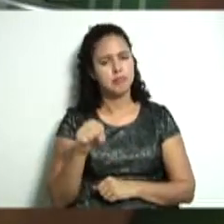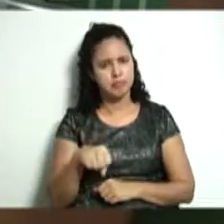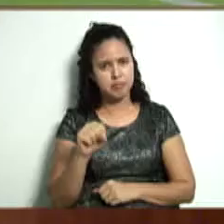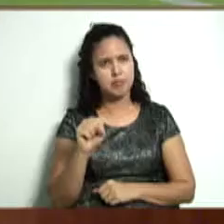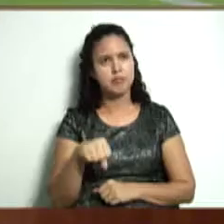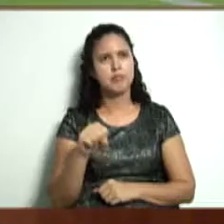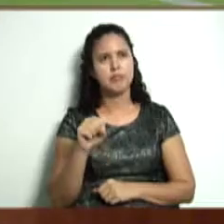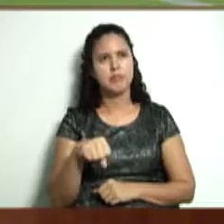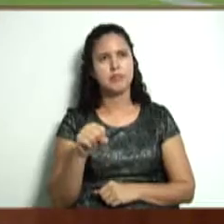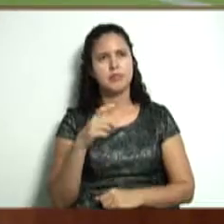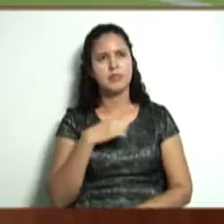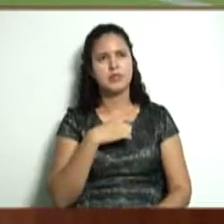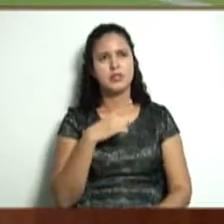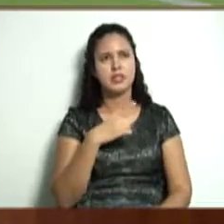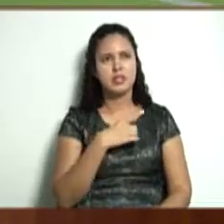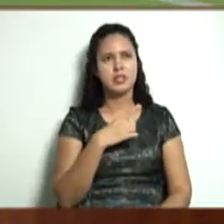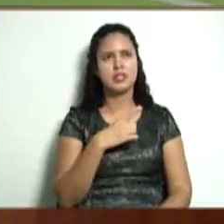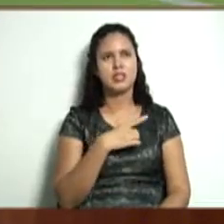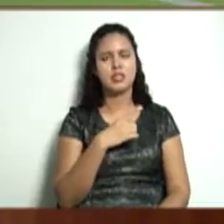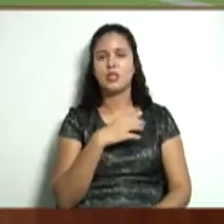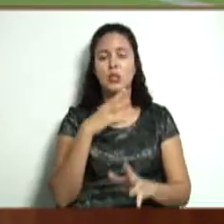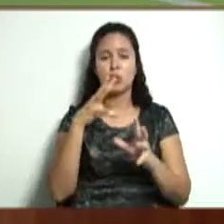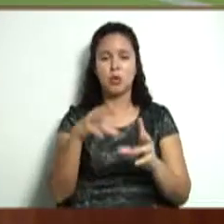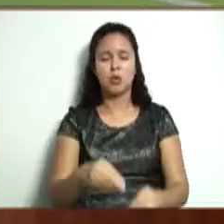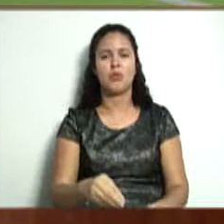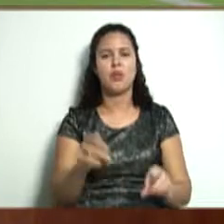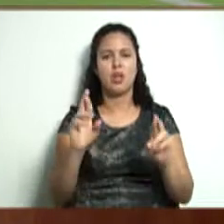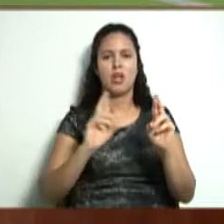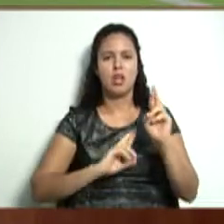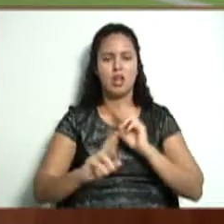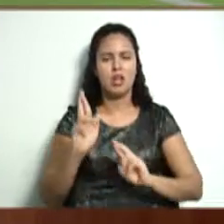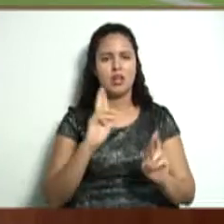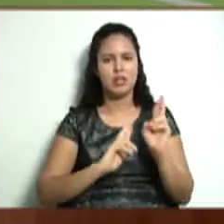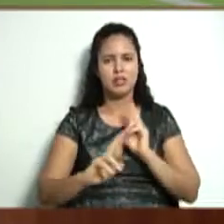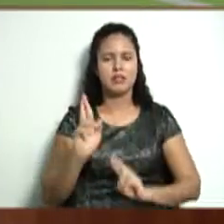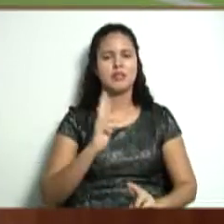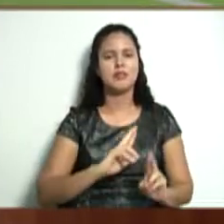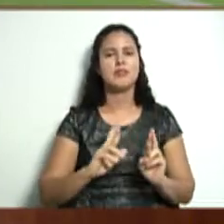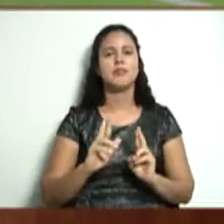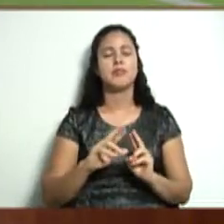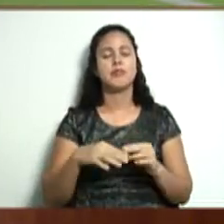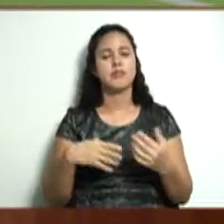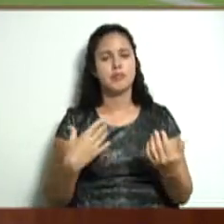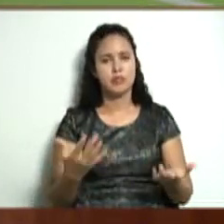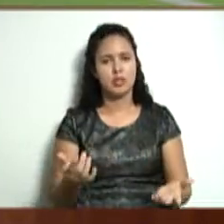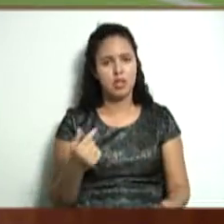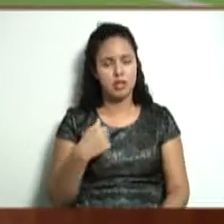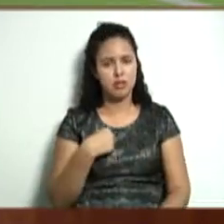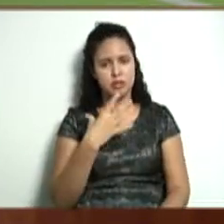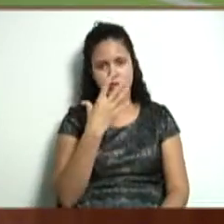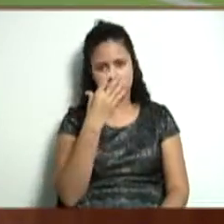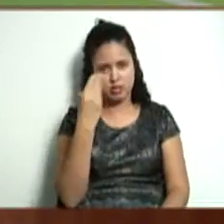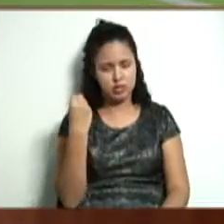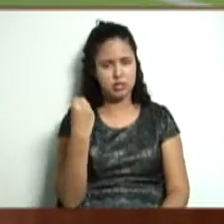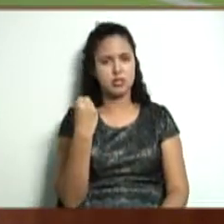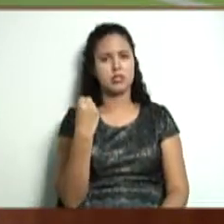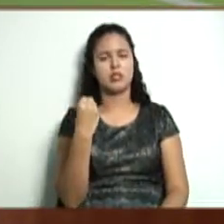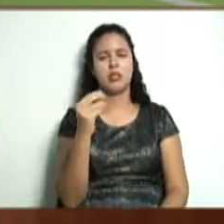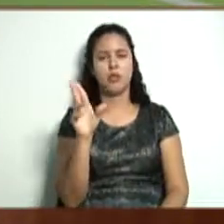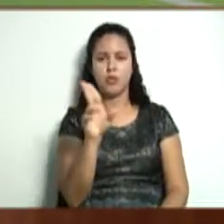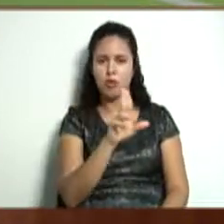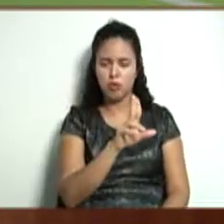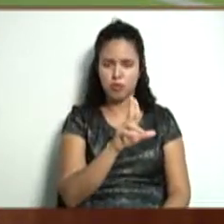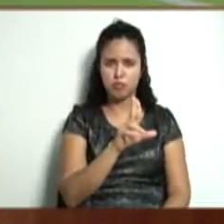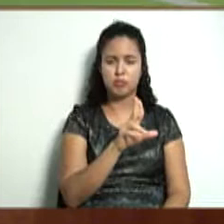Que Antes ótimo. de começar, estava todo mundo já respondendo. E outra coisa, se eu esqueci de citar o nome de